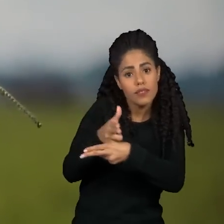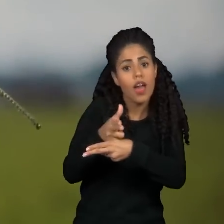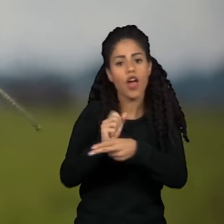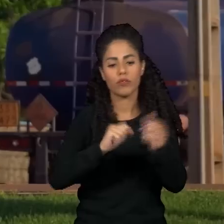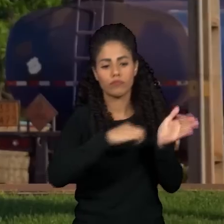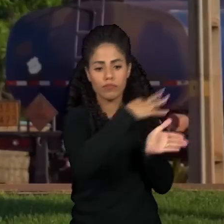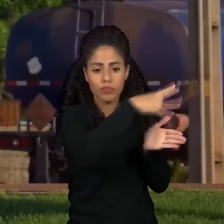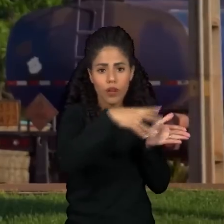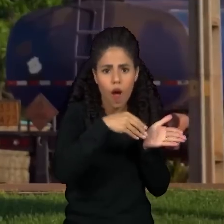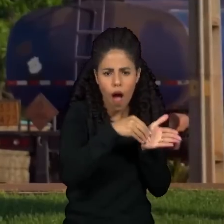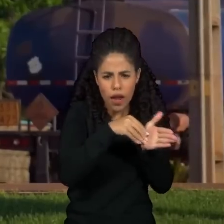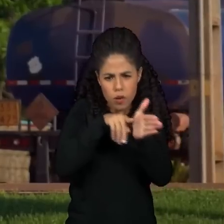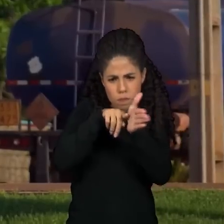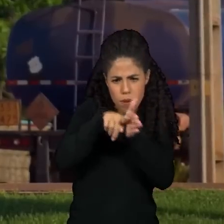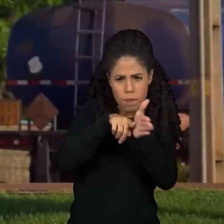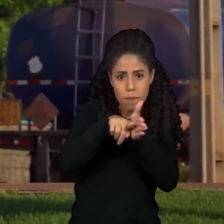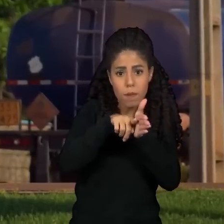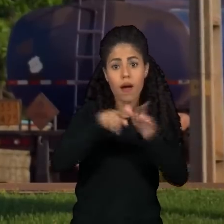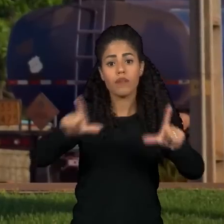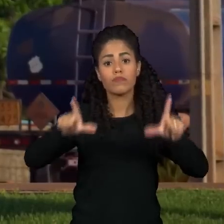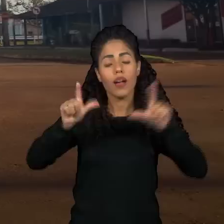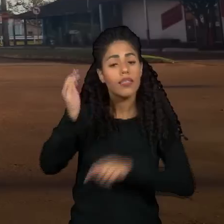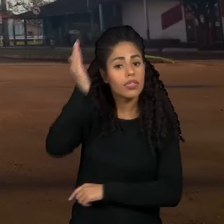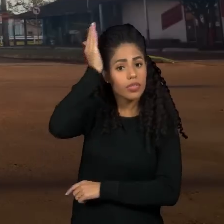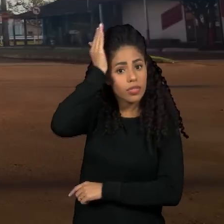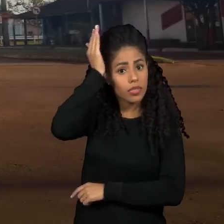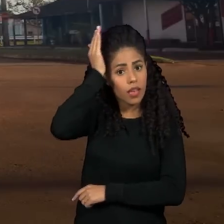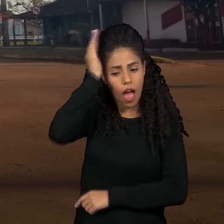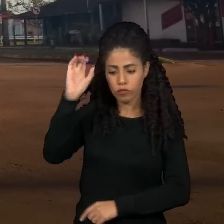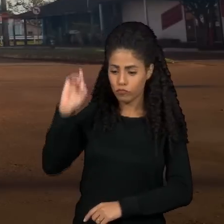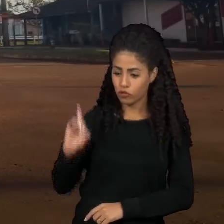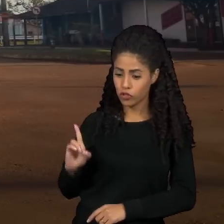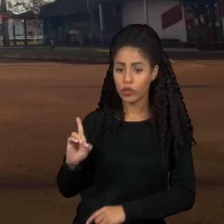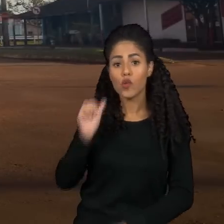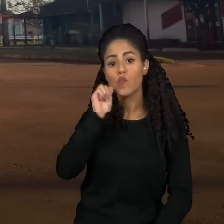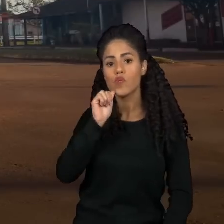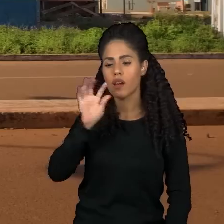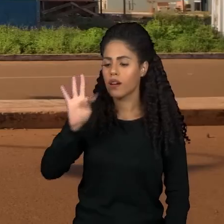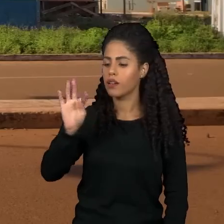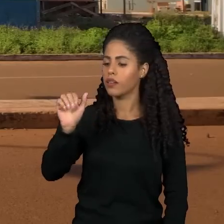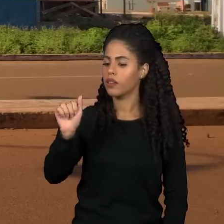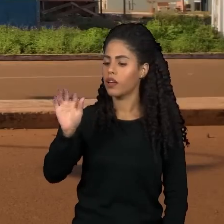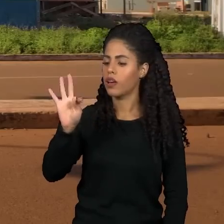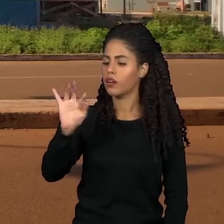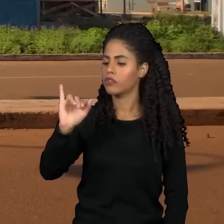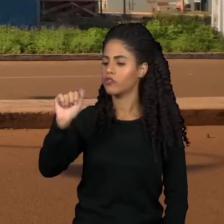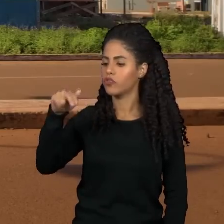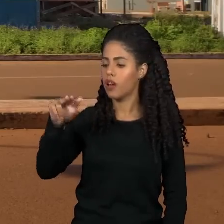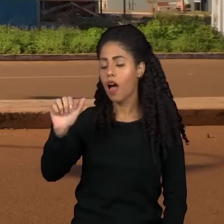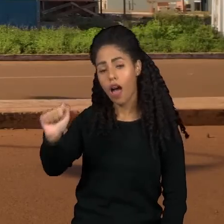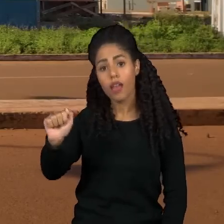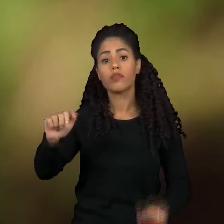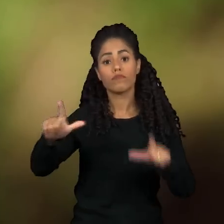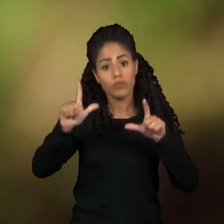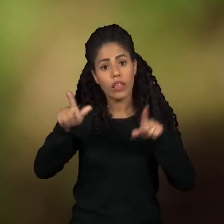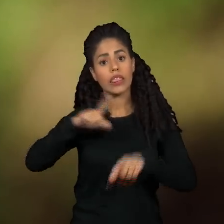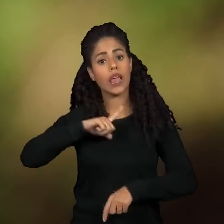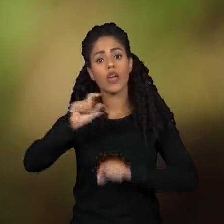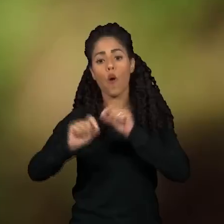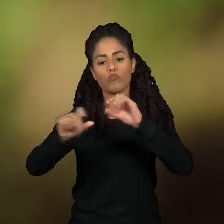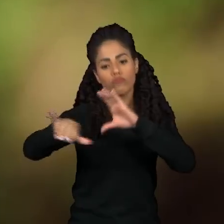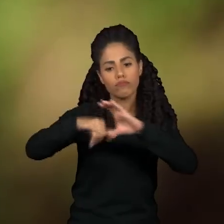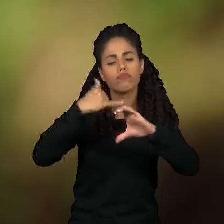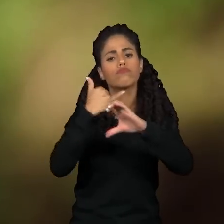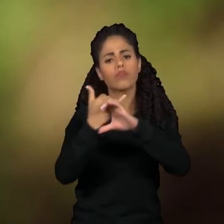da Floresta, do canal Sesc TV, dirigida por Tatiana Toffoli. Disponível no YouTube, ela